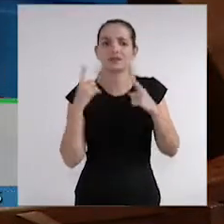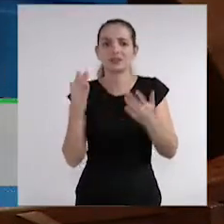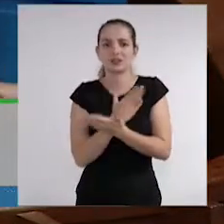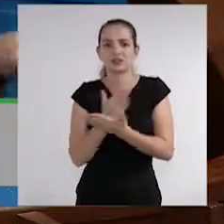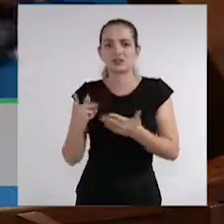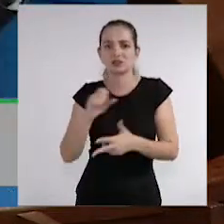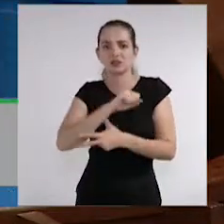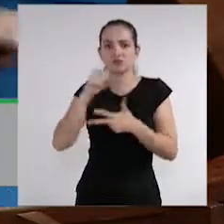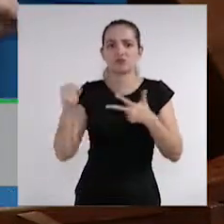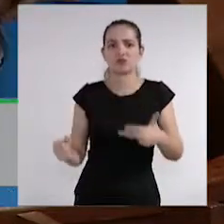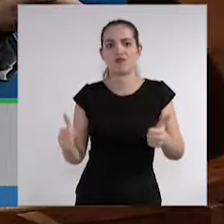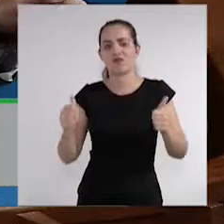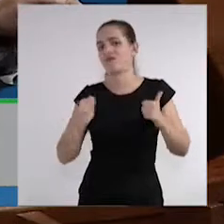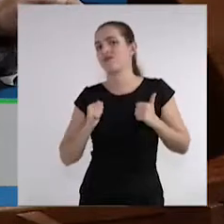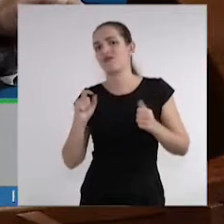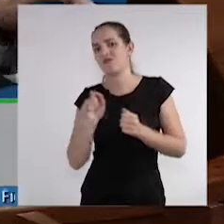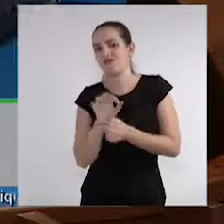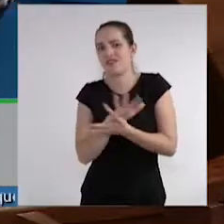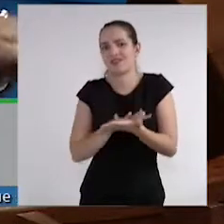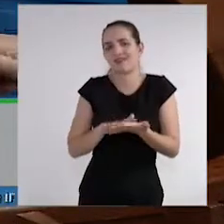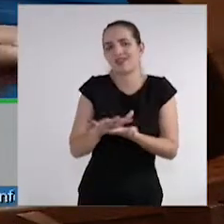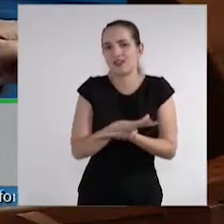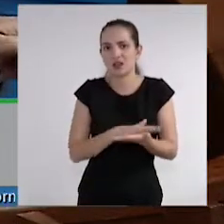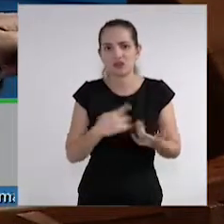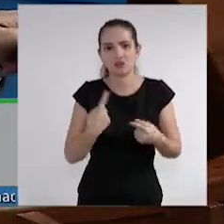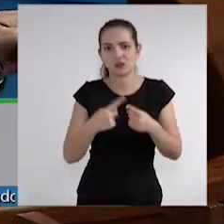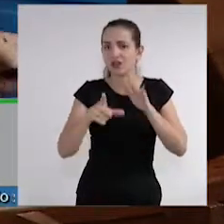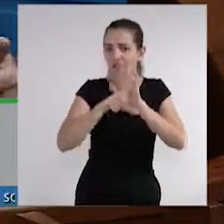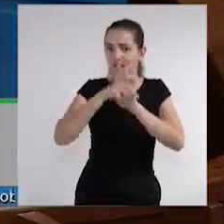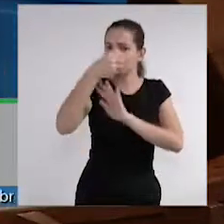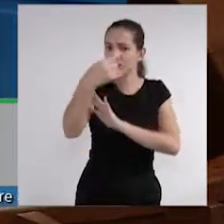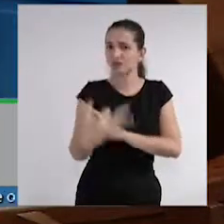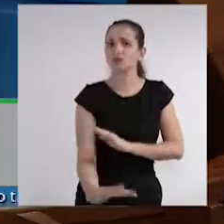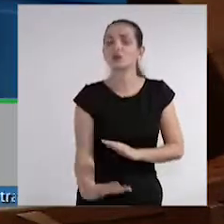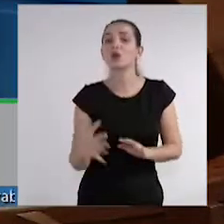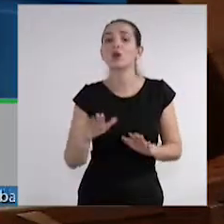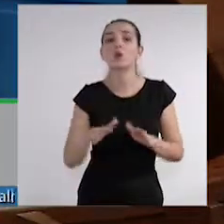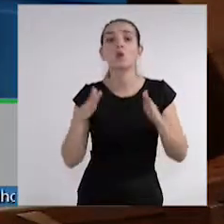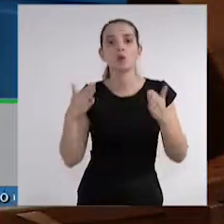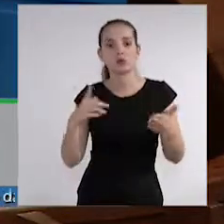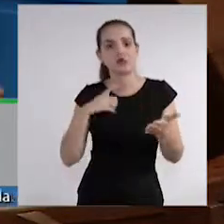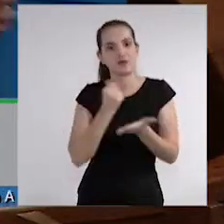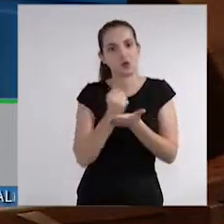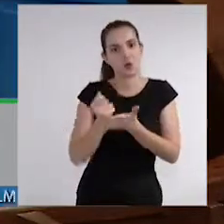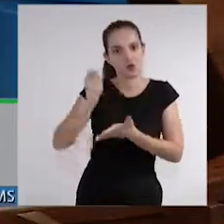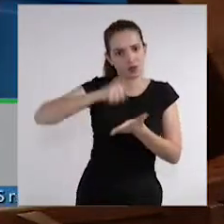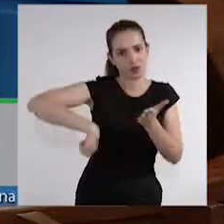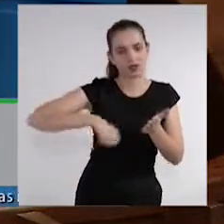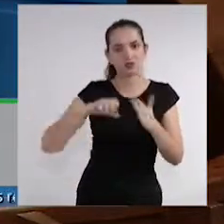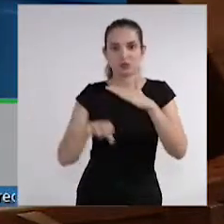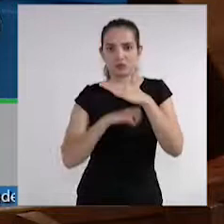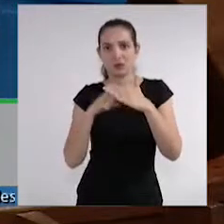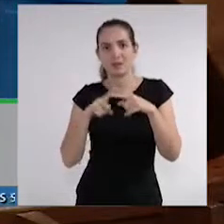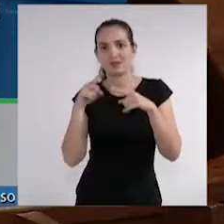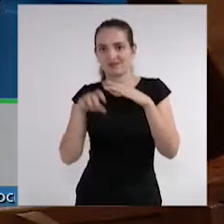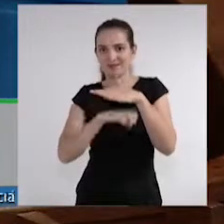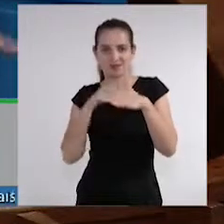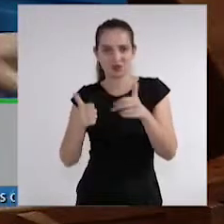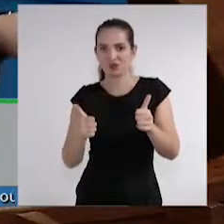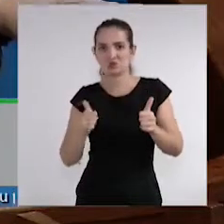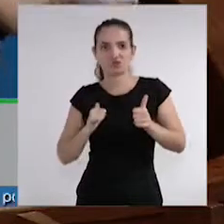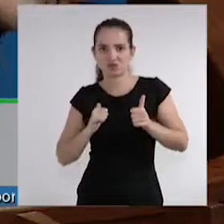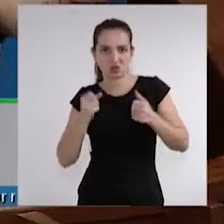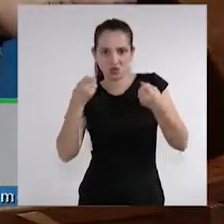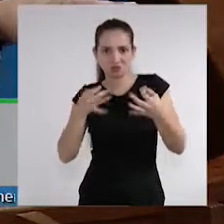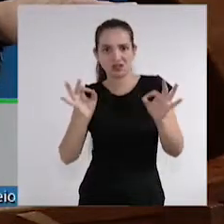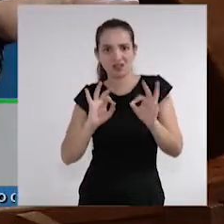poder público em dar efetivo cumprimento à lei. A lei dispõe sobre isso. Na medida que você contratou e uma empresa de forma injustificada, ela